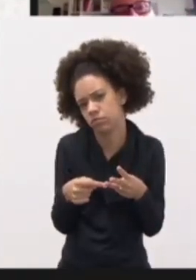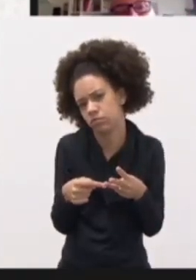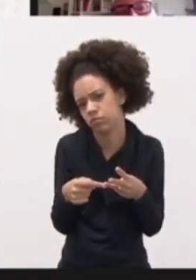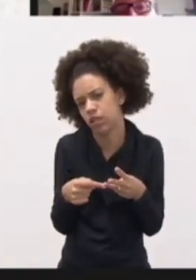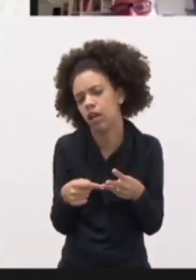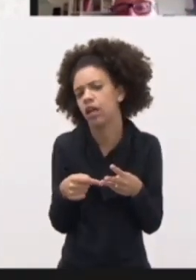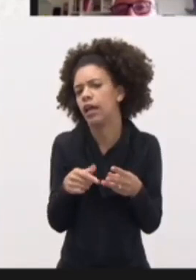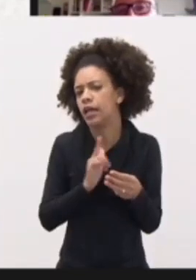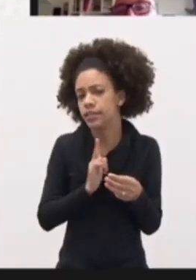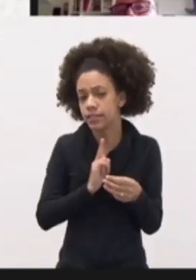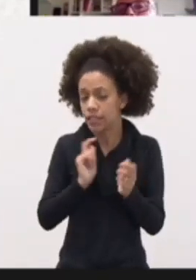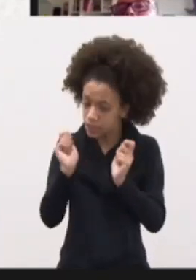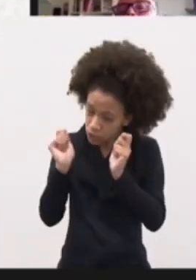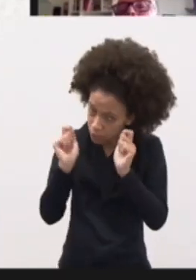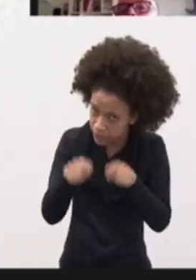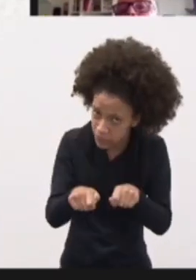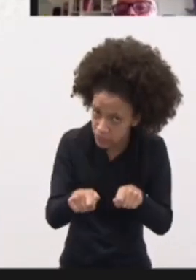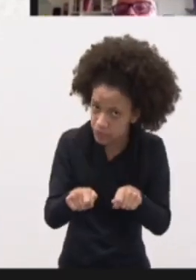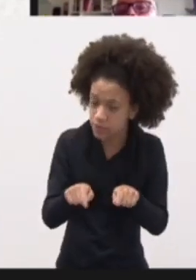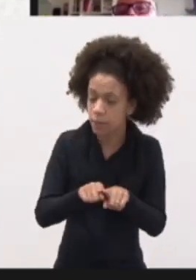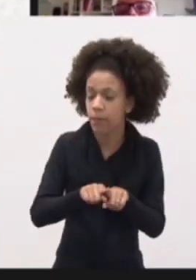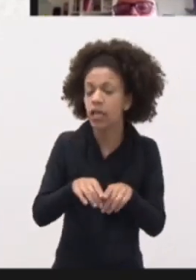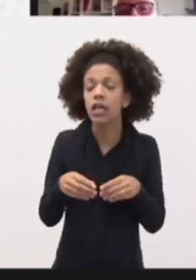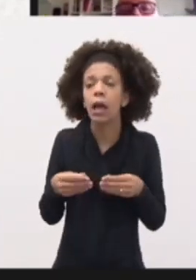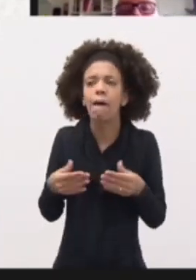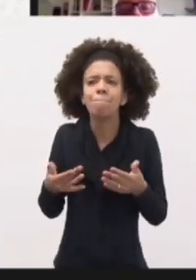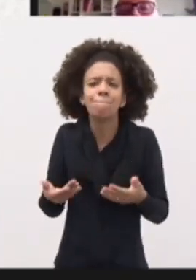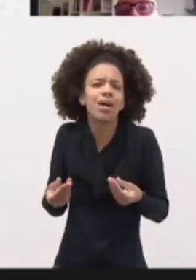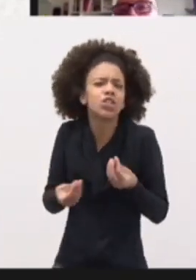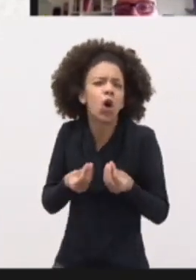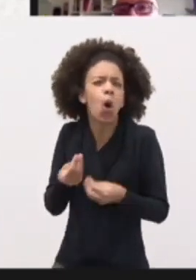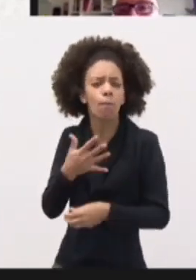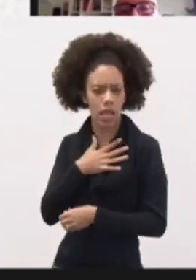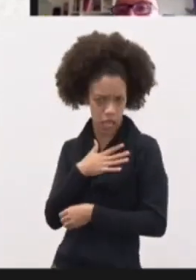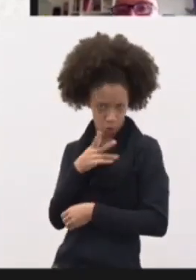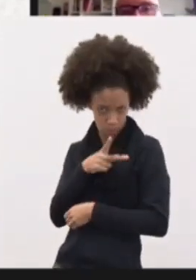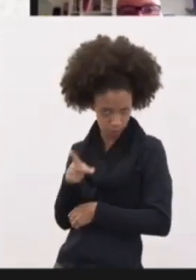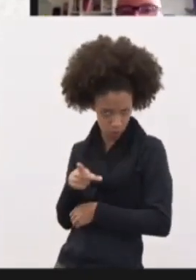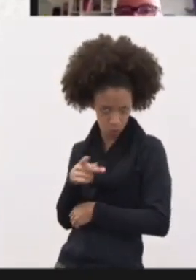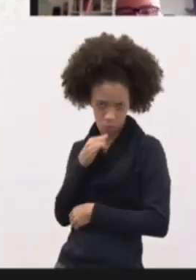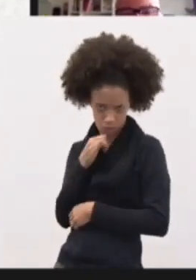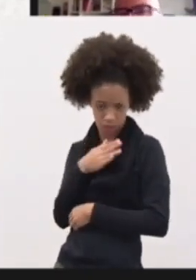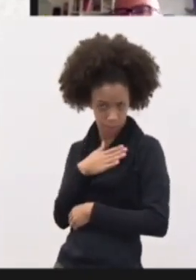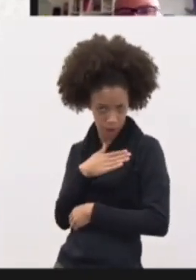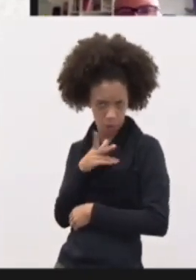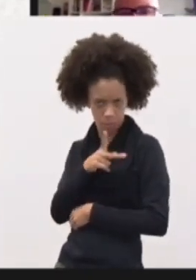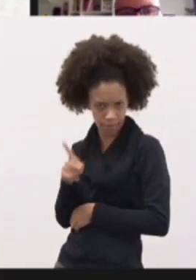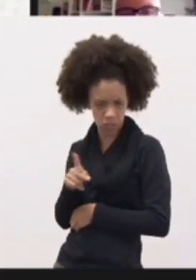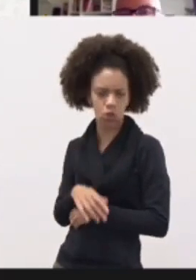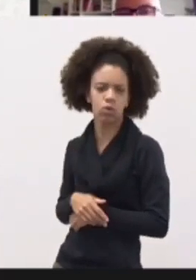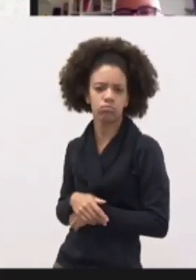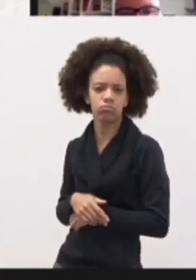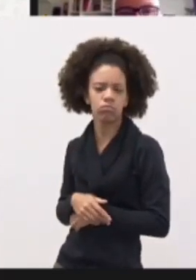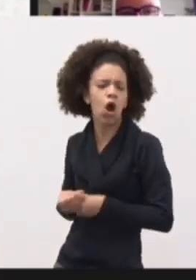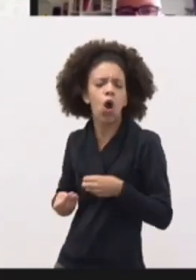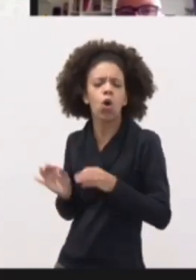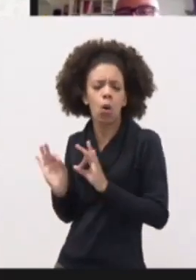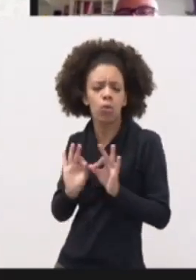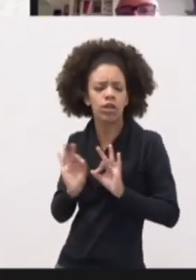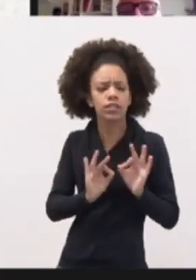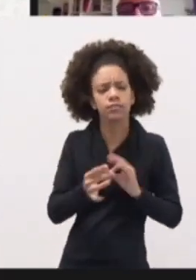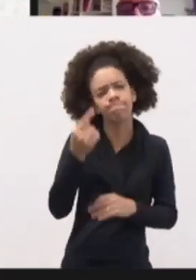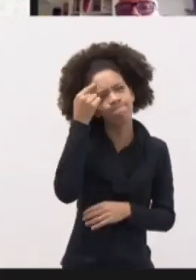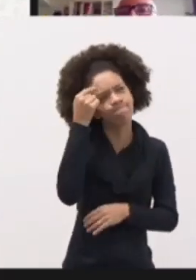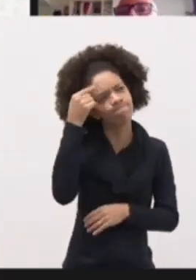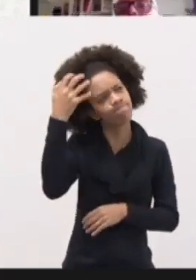existem as 12 competências, e como é que eu, professor, vou me organizar para pensar o que eu tenho que fazer